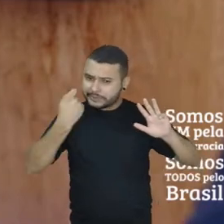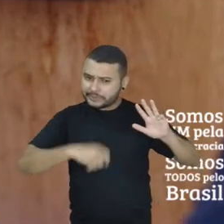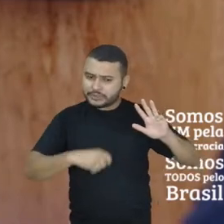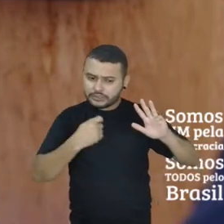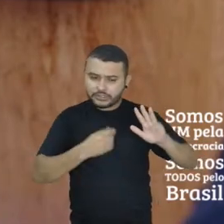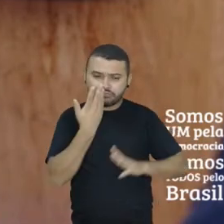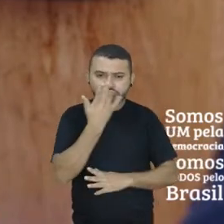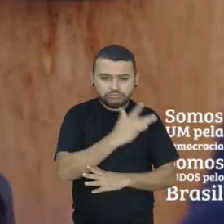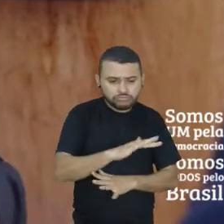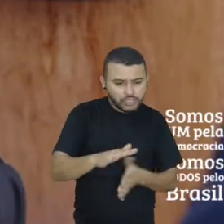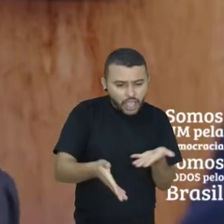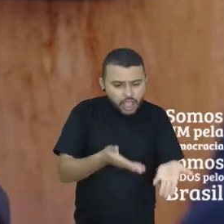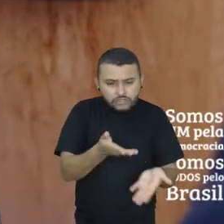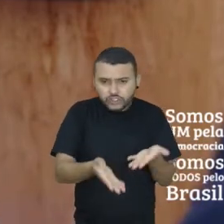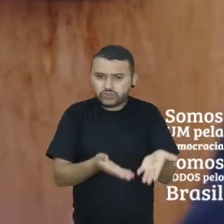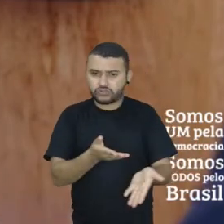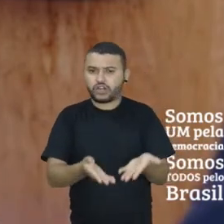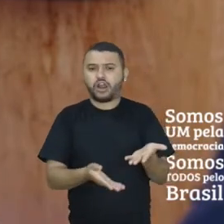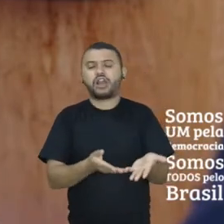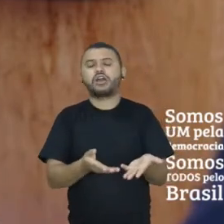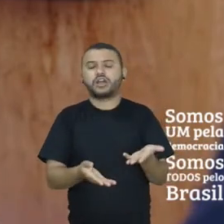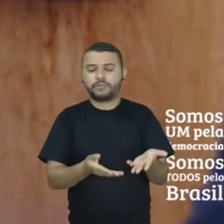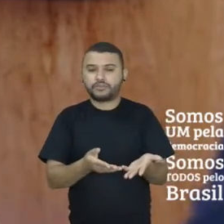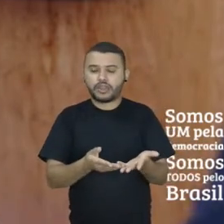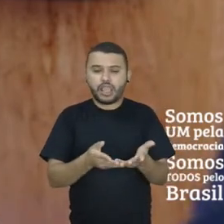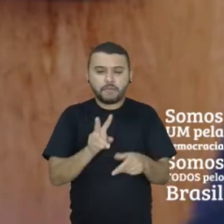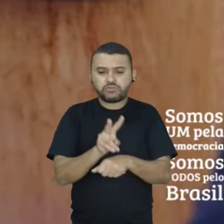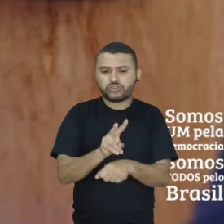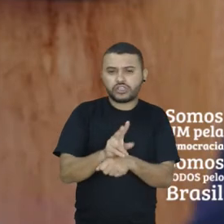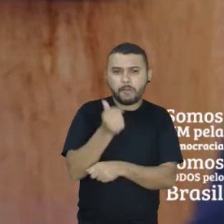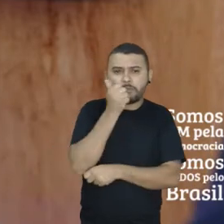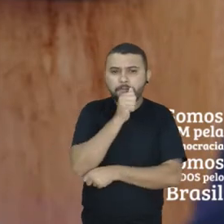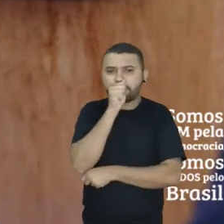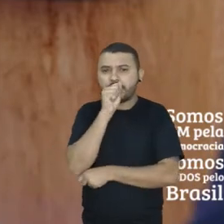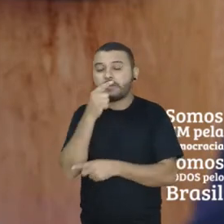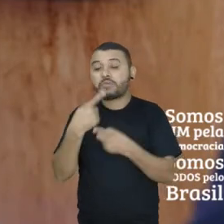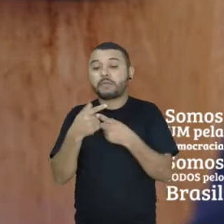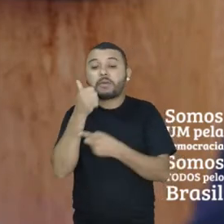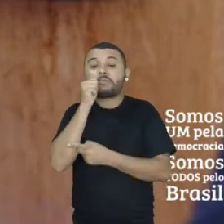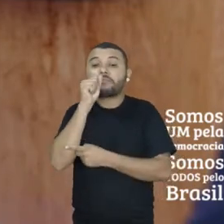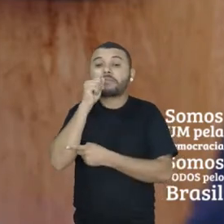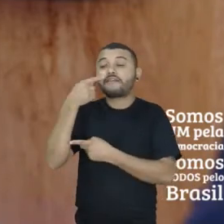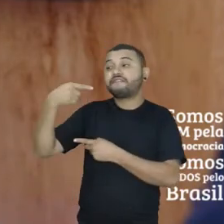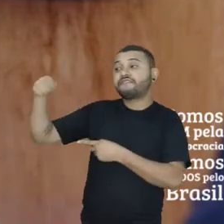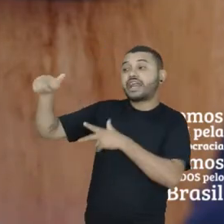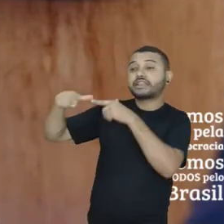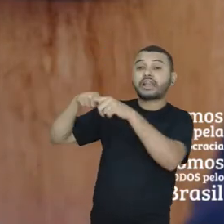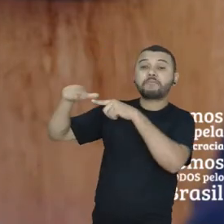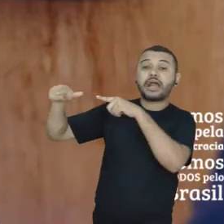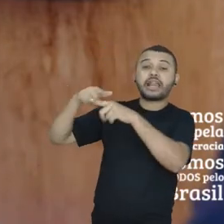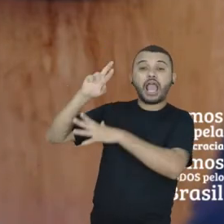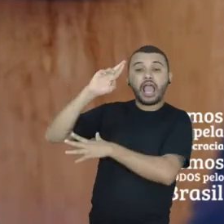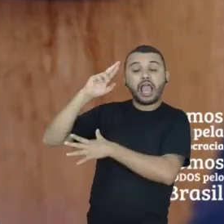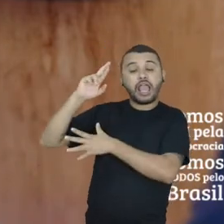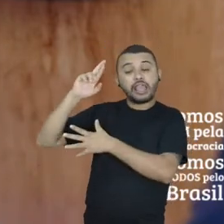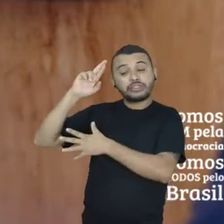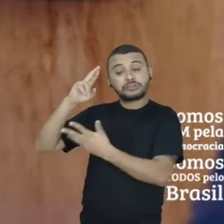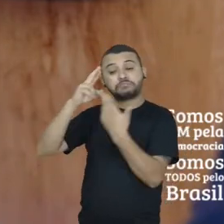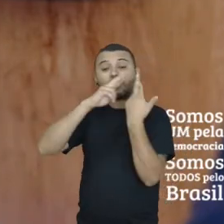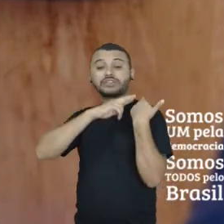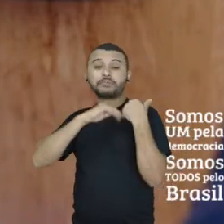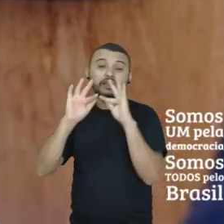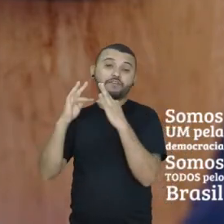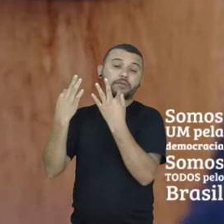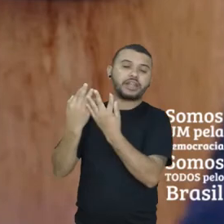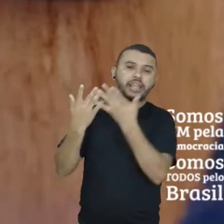infância. Né? Quer dizer, é garantir a mamãe. Hoje as mulheres precisam trabalhar, muitas são chefes de família. Então, com quem